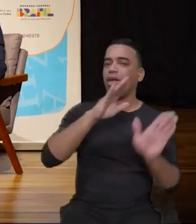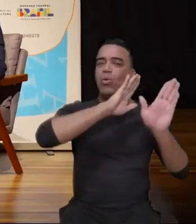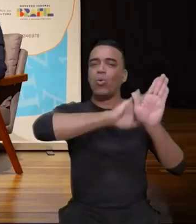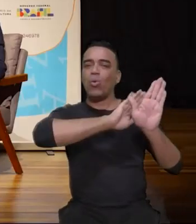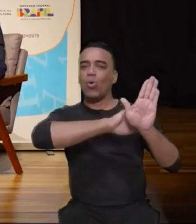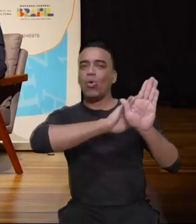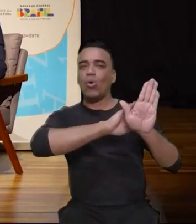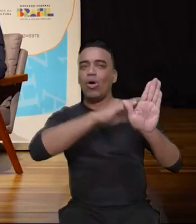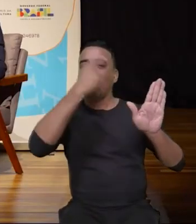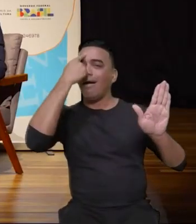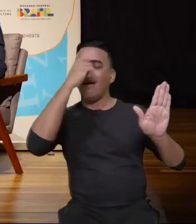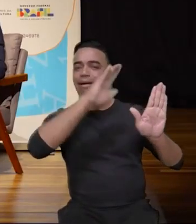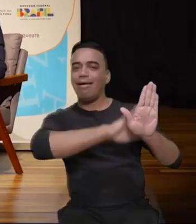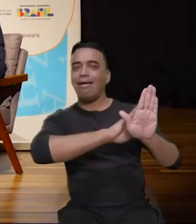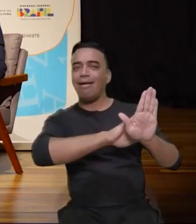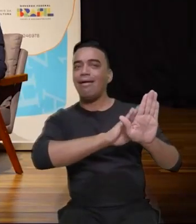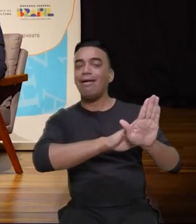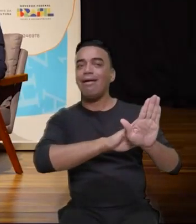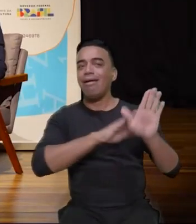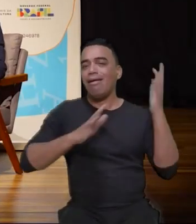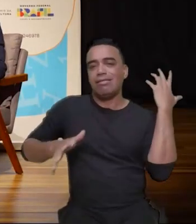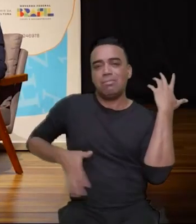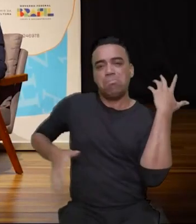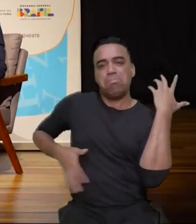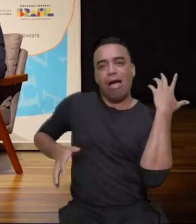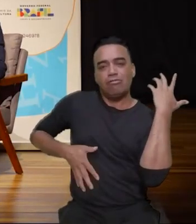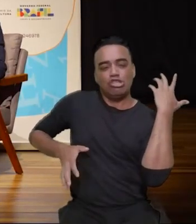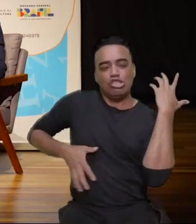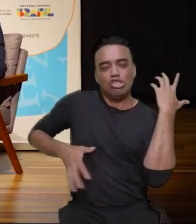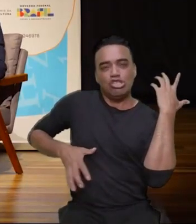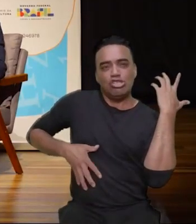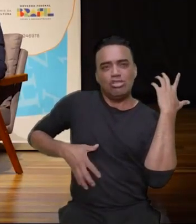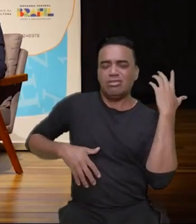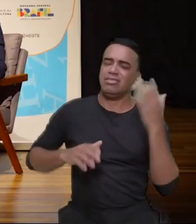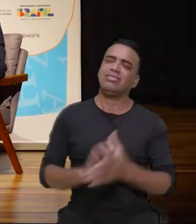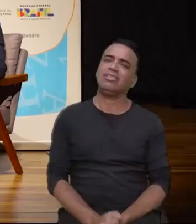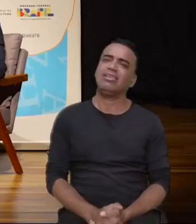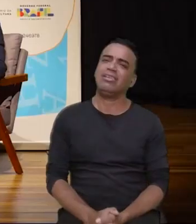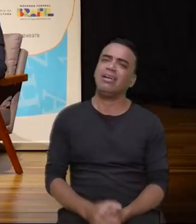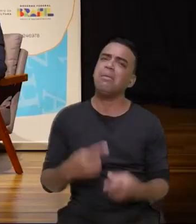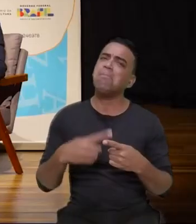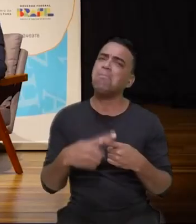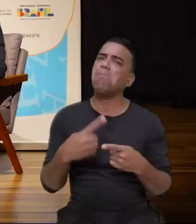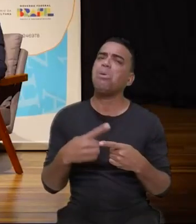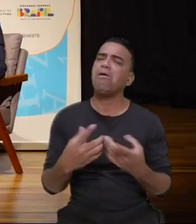apologia, que eu estava fazendo apologia do bandido. Por quê?